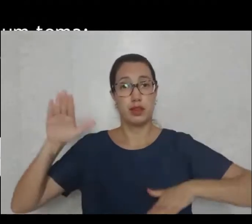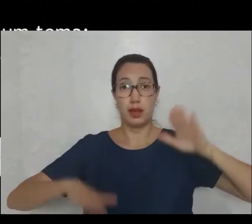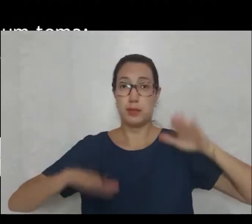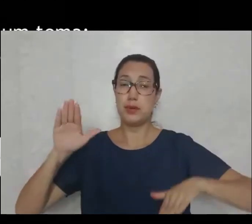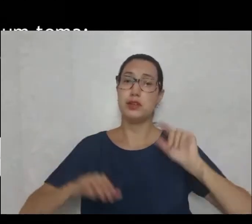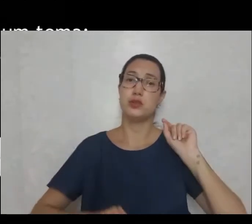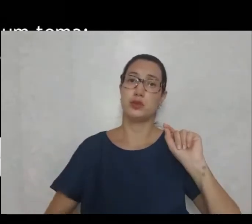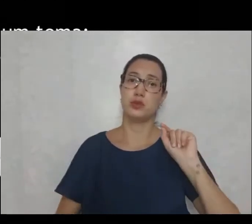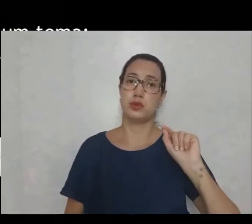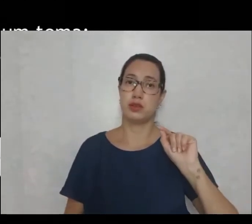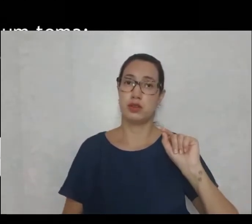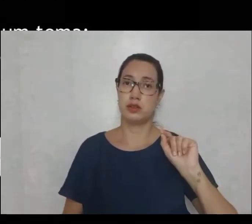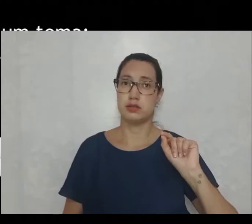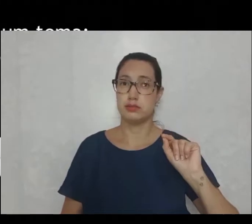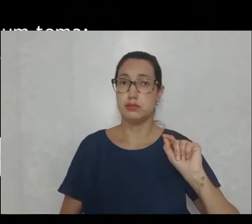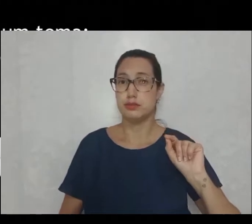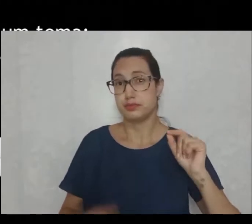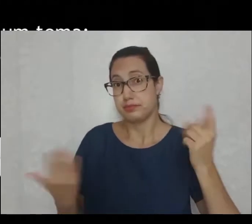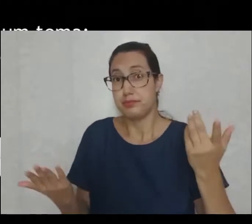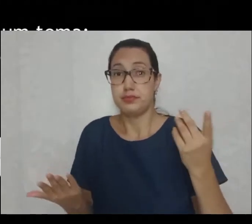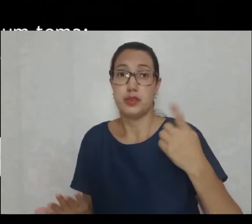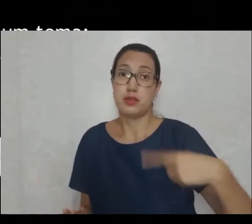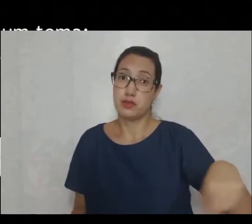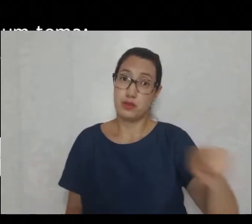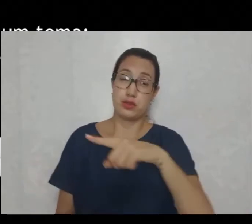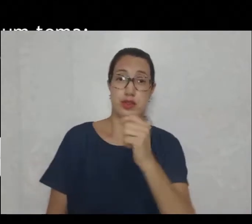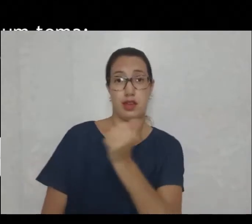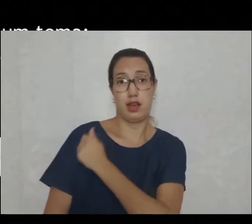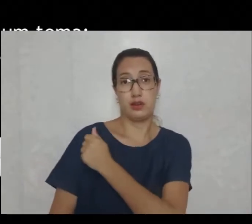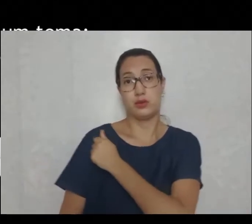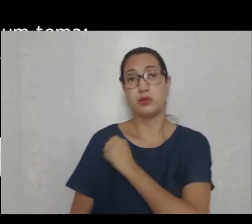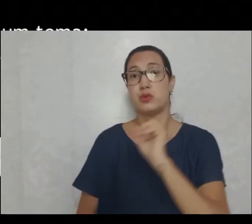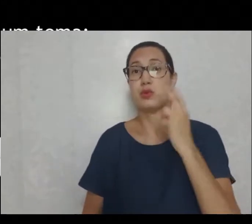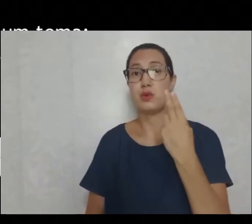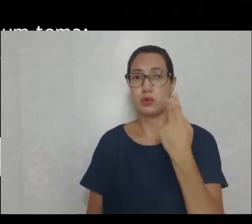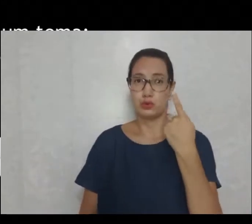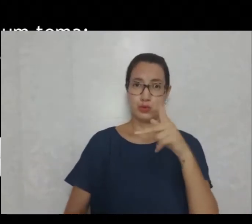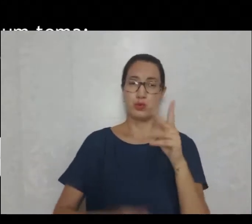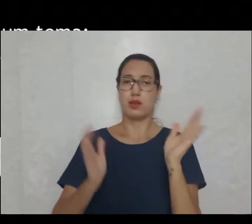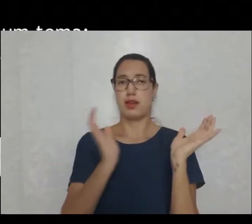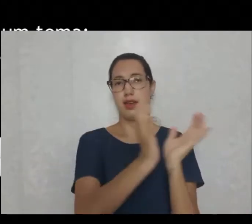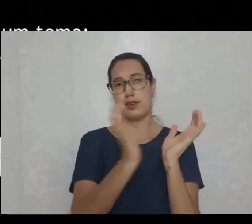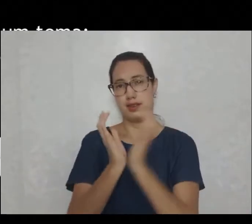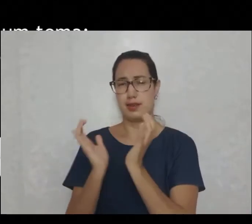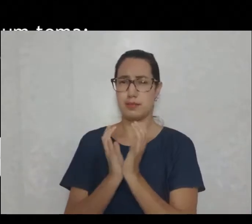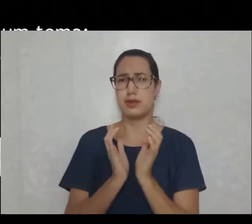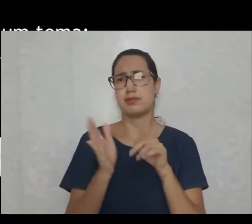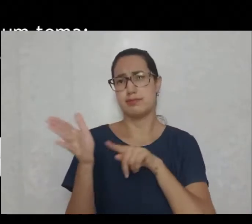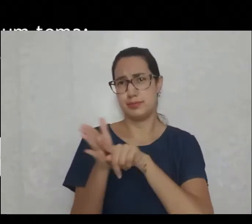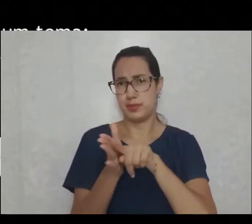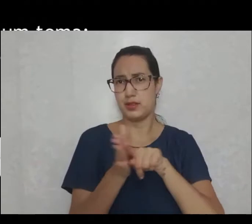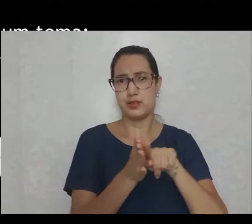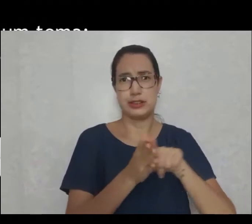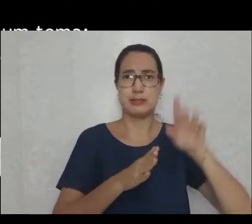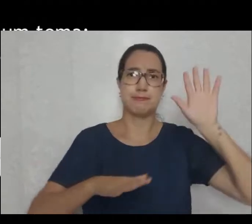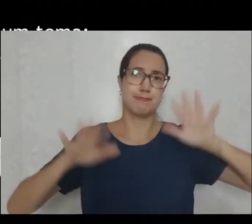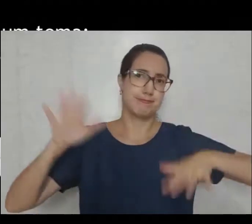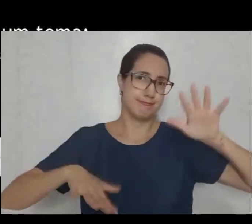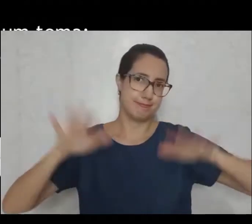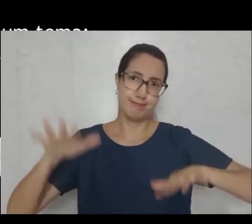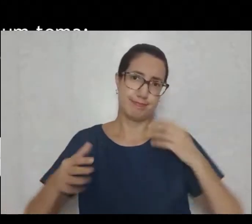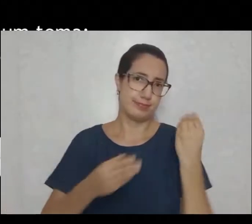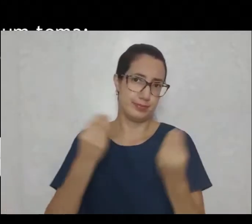fatores associados com o próprio pesquisador ou a equipe de pesquisa. Já fatores externos dependem de fatores que não